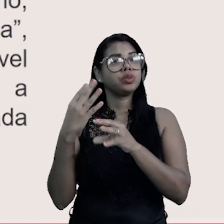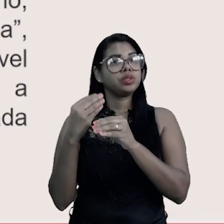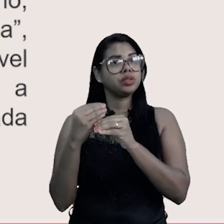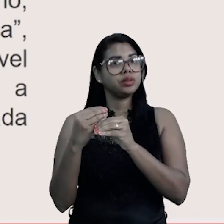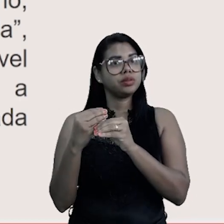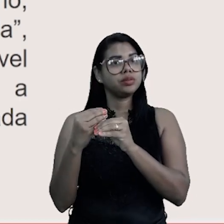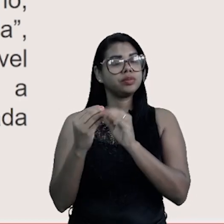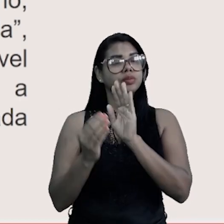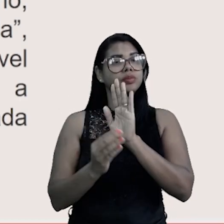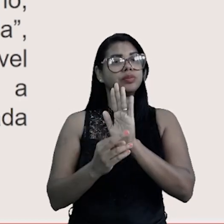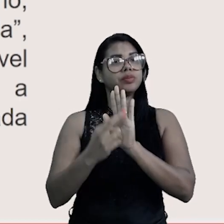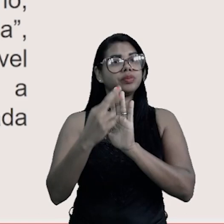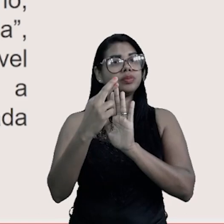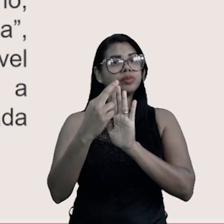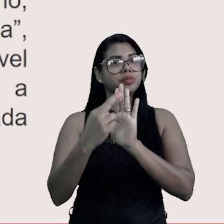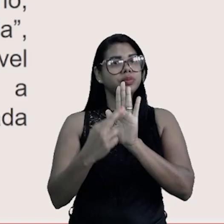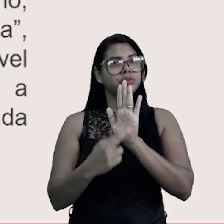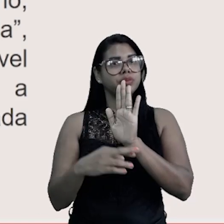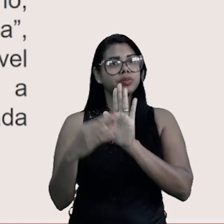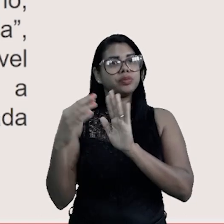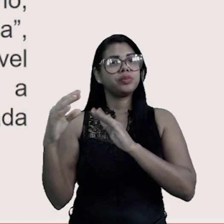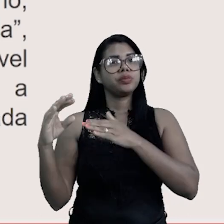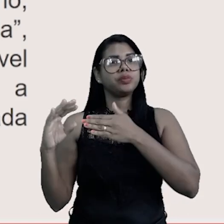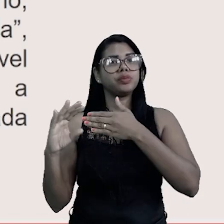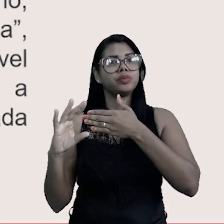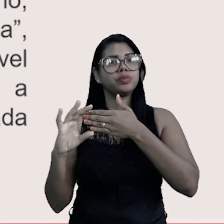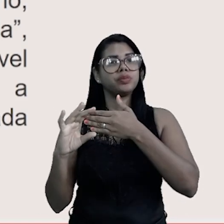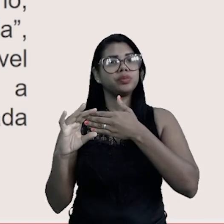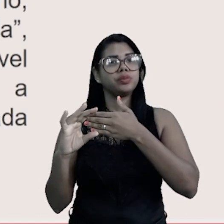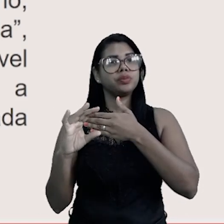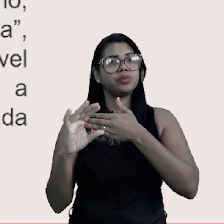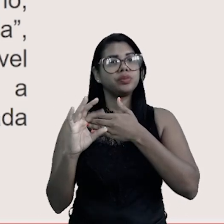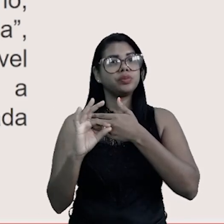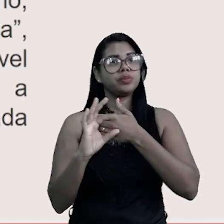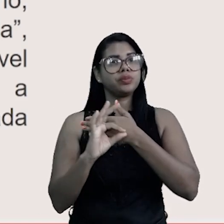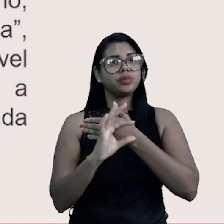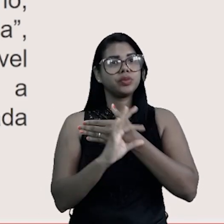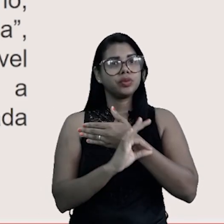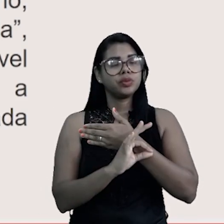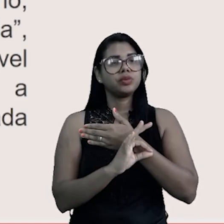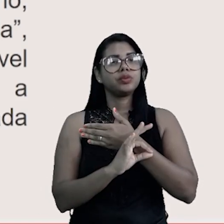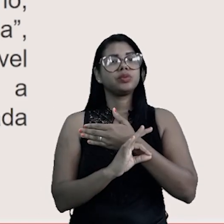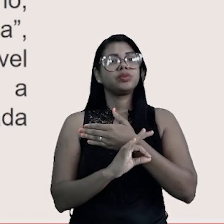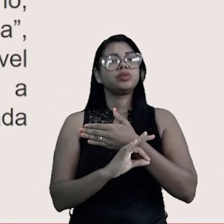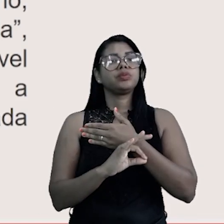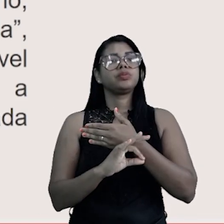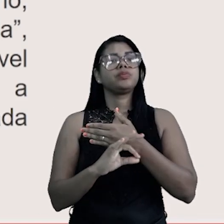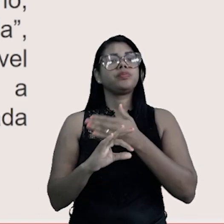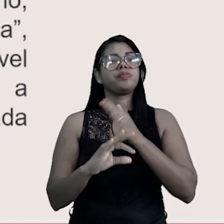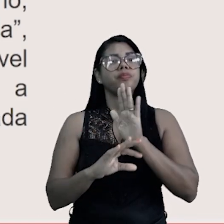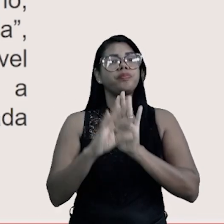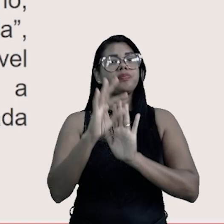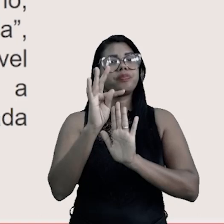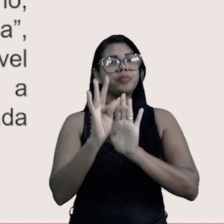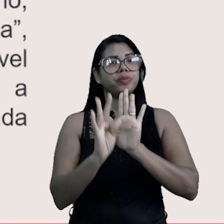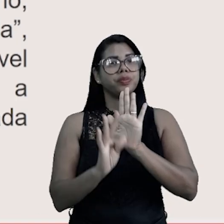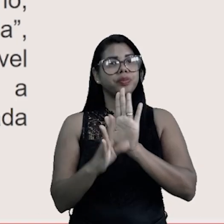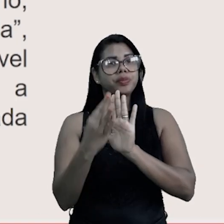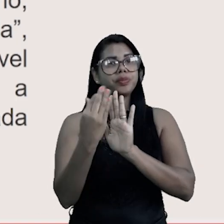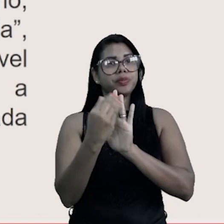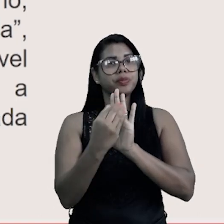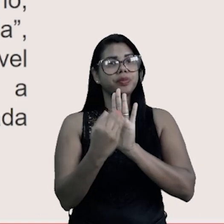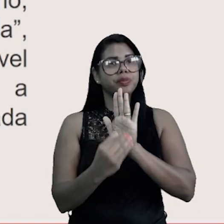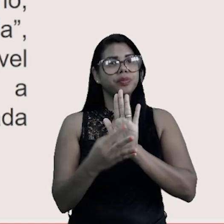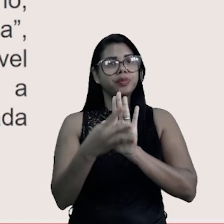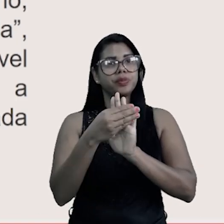marcador textual, um elemento coesivo de valor aditivo. Então, aqui tem valor aditivo.